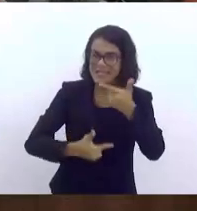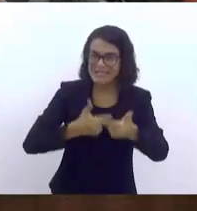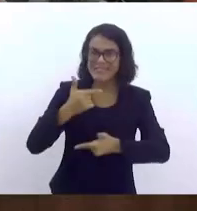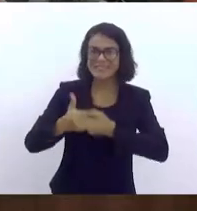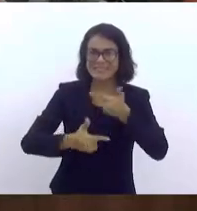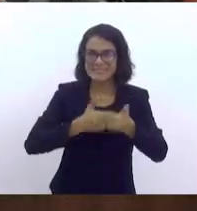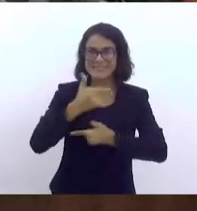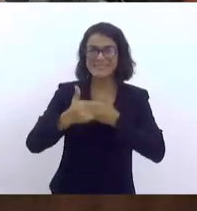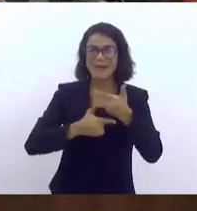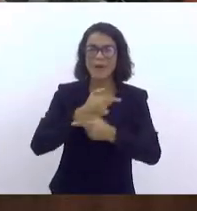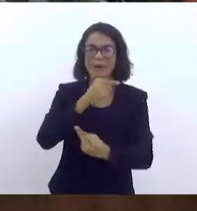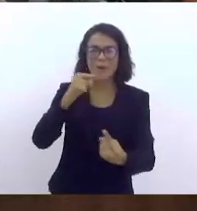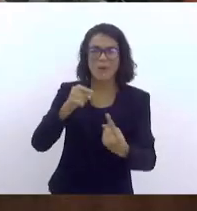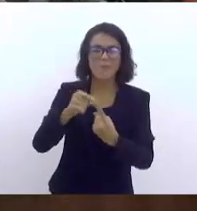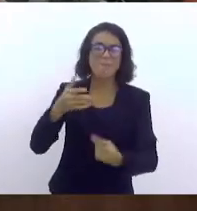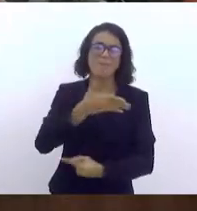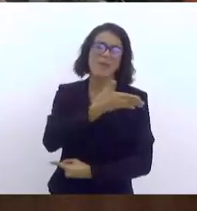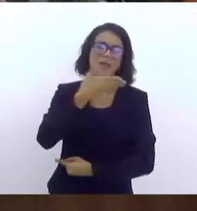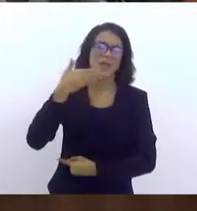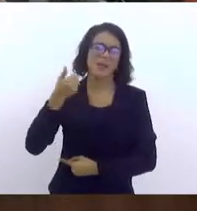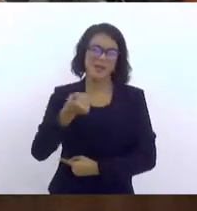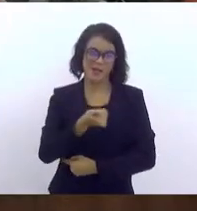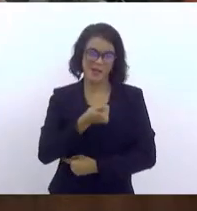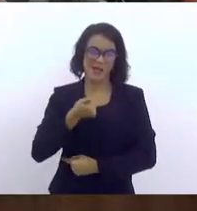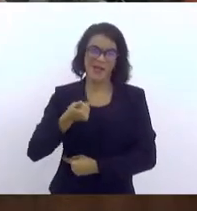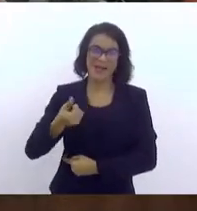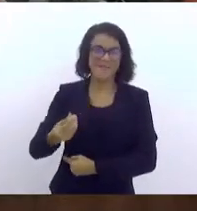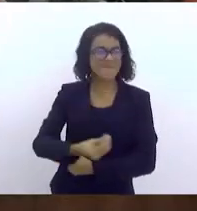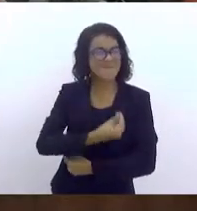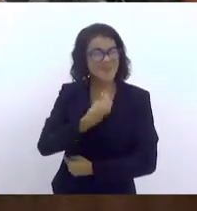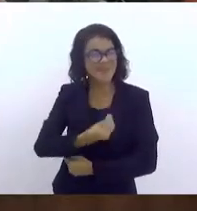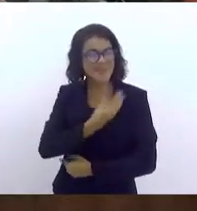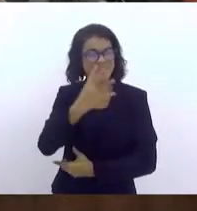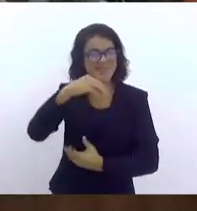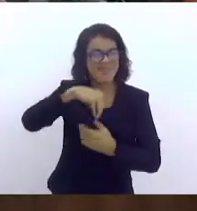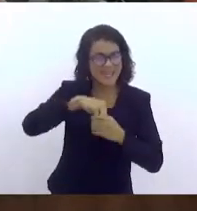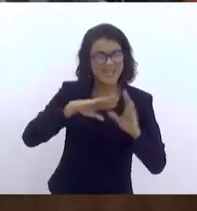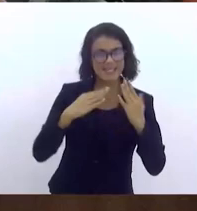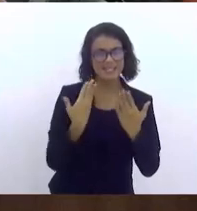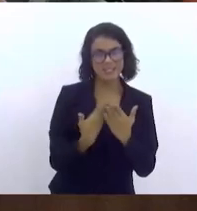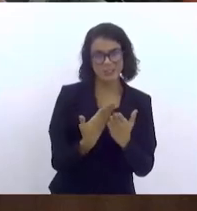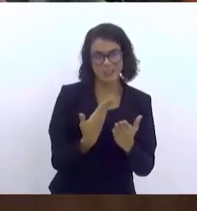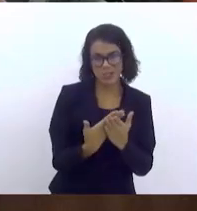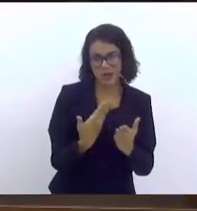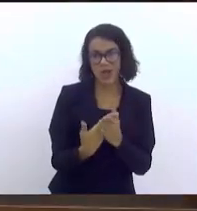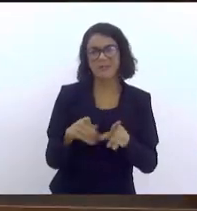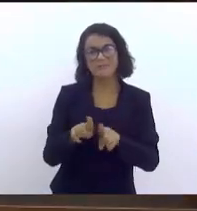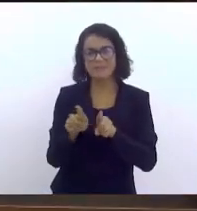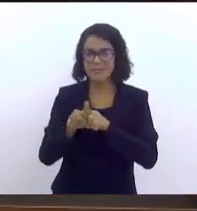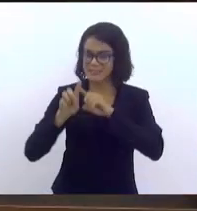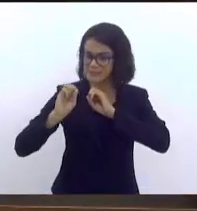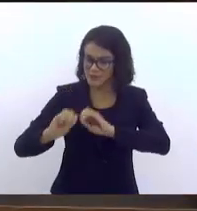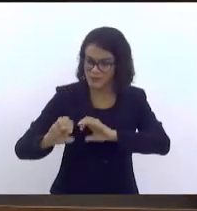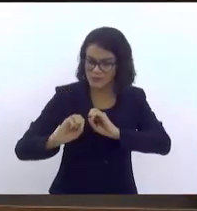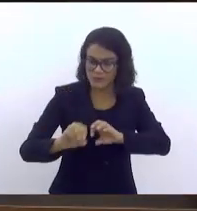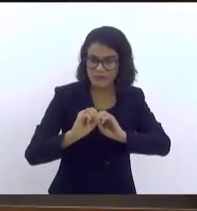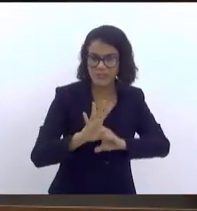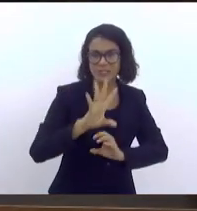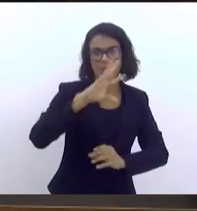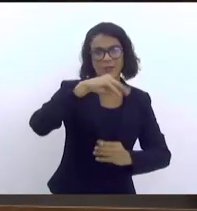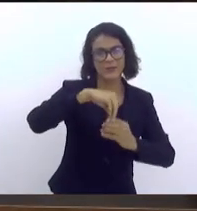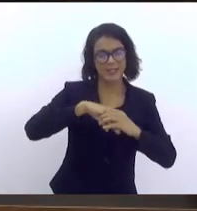para melhorar a qualidade de vida dentro das escolas para melhorar a qualidade dos finos escolar